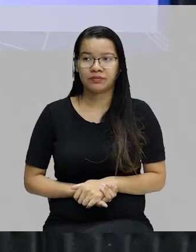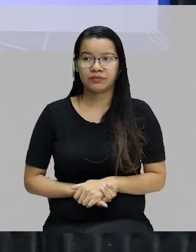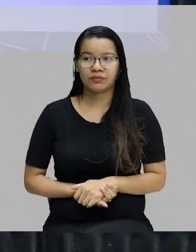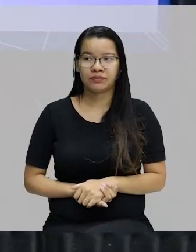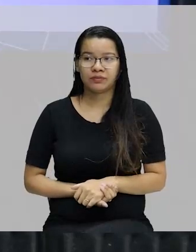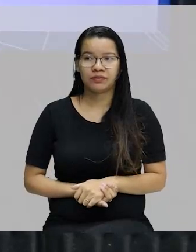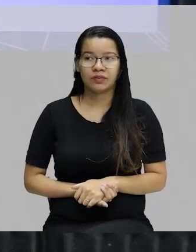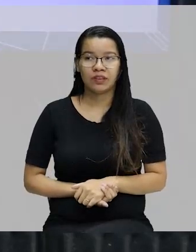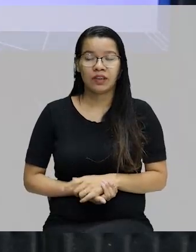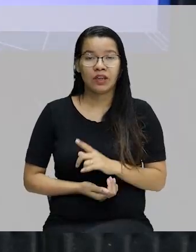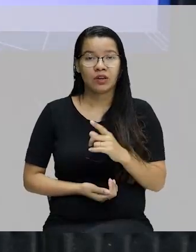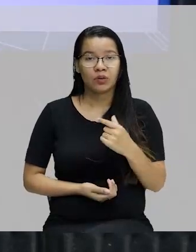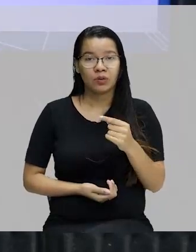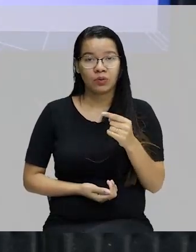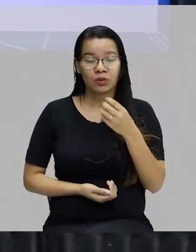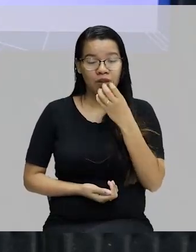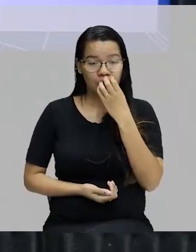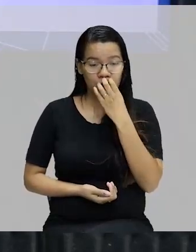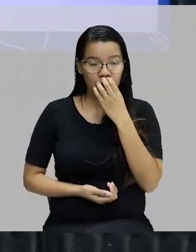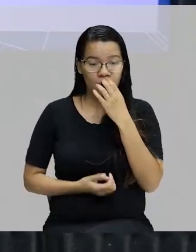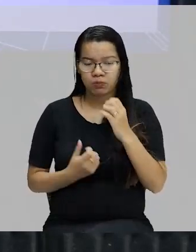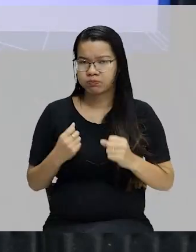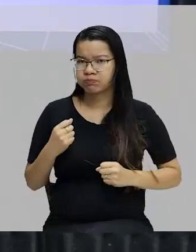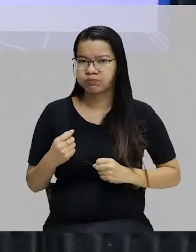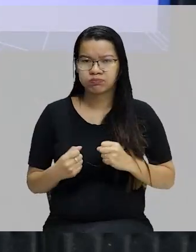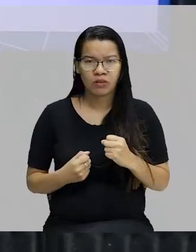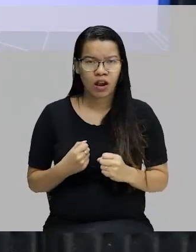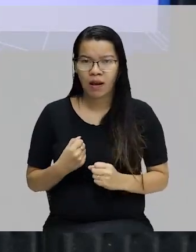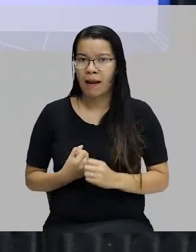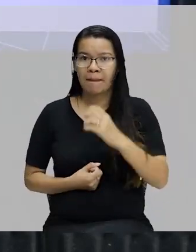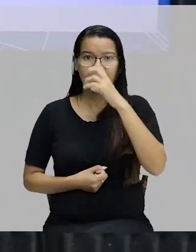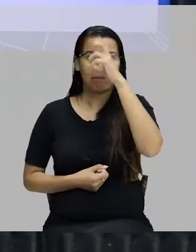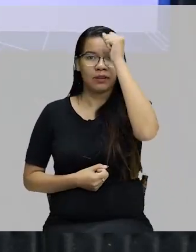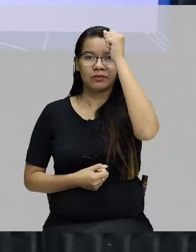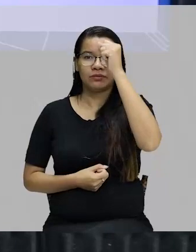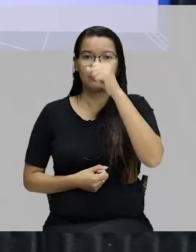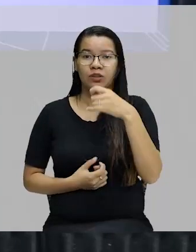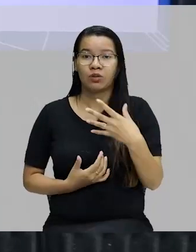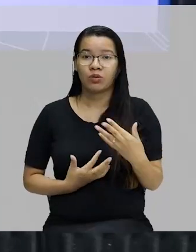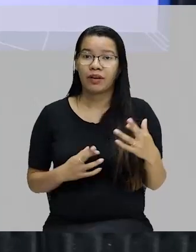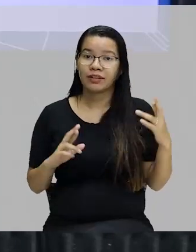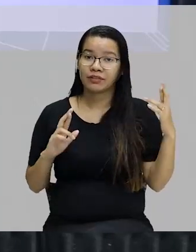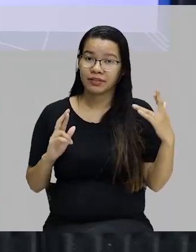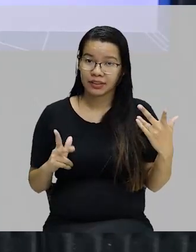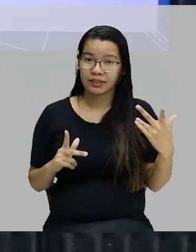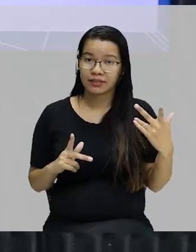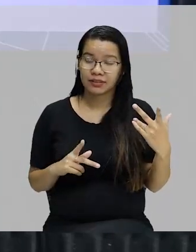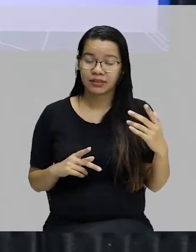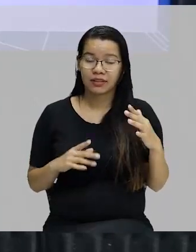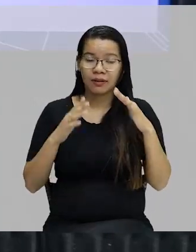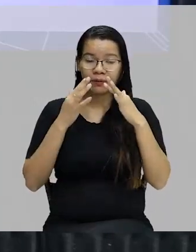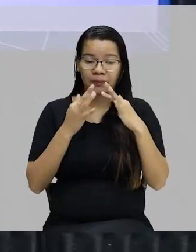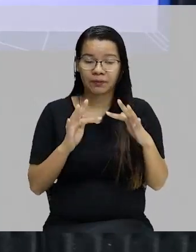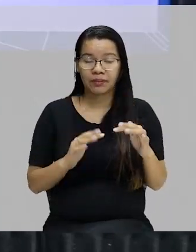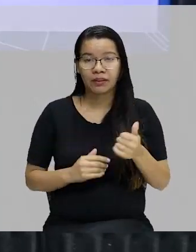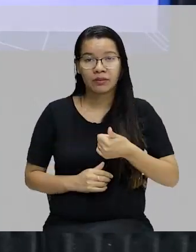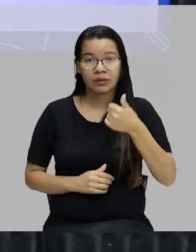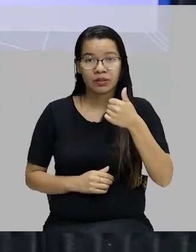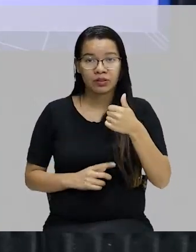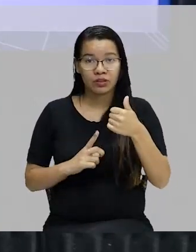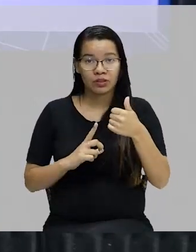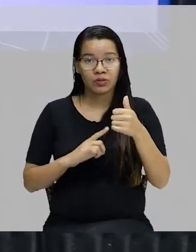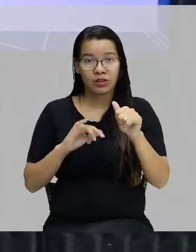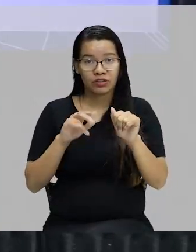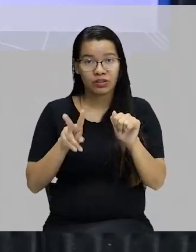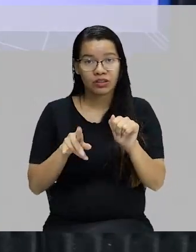quickly, eu tenho o cachorro corre rapidamente. Então, qual é a diferença? Na frase de cima que eu tenho um adjetivo,